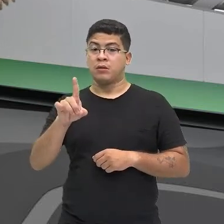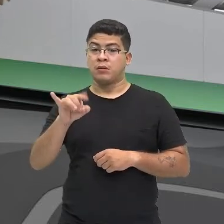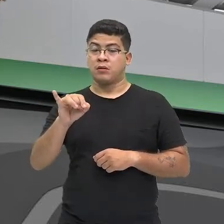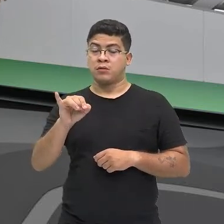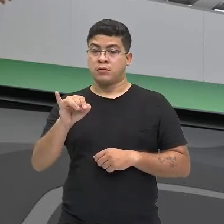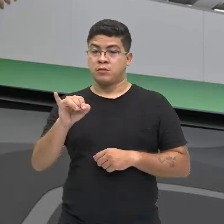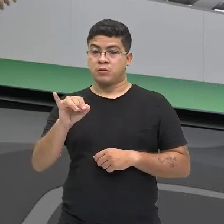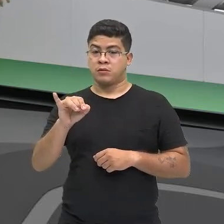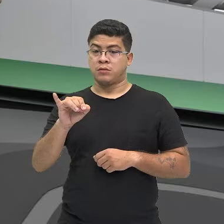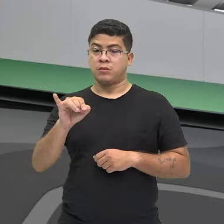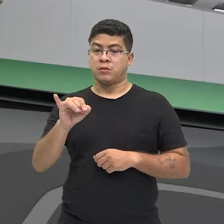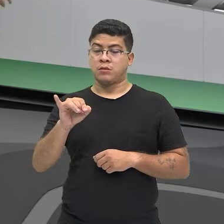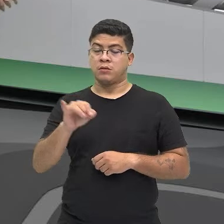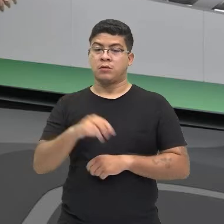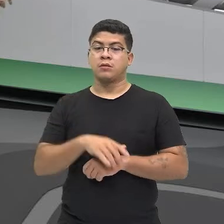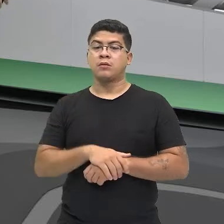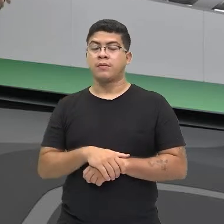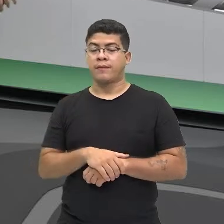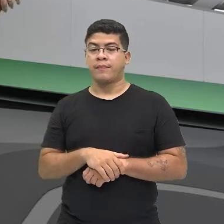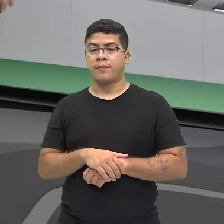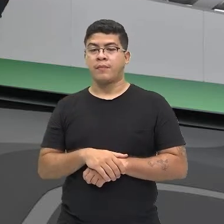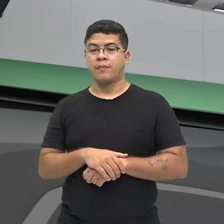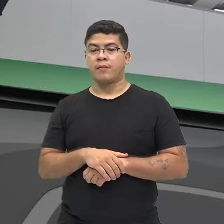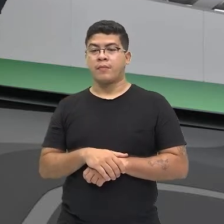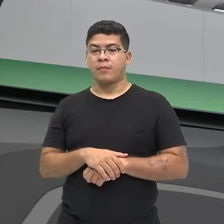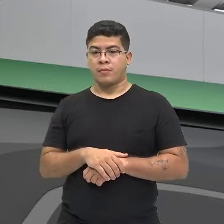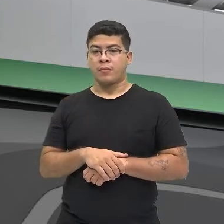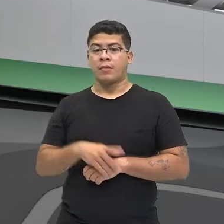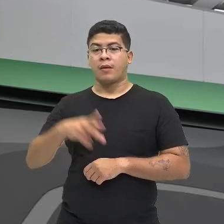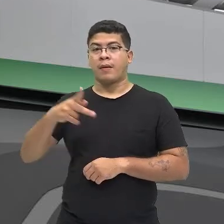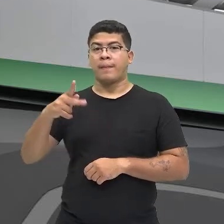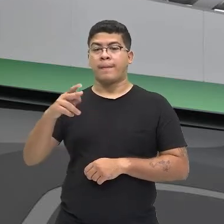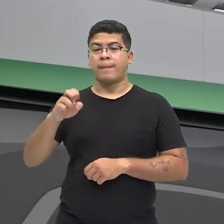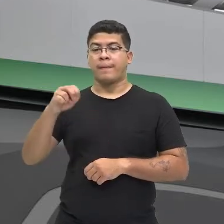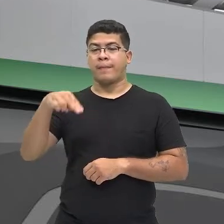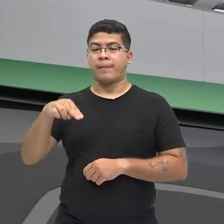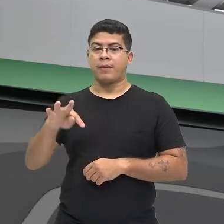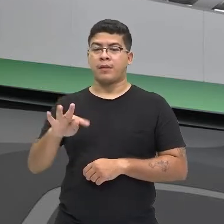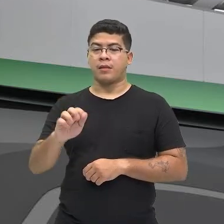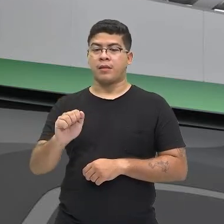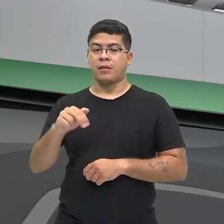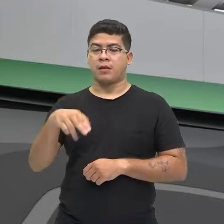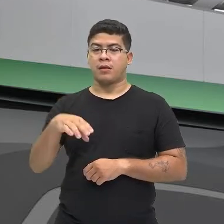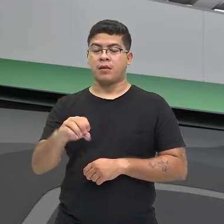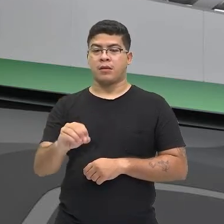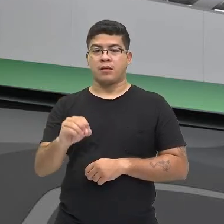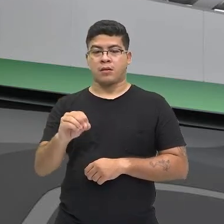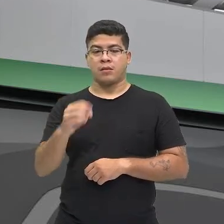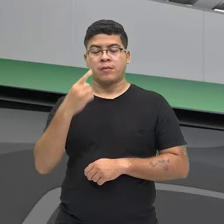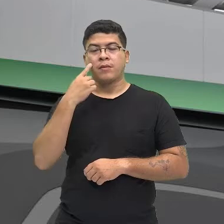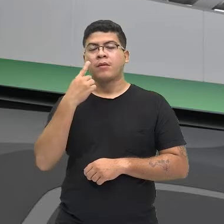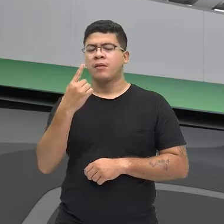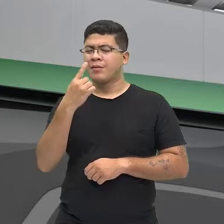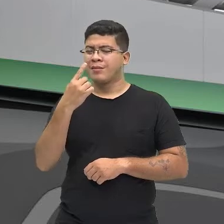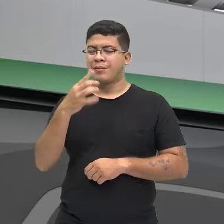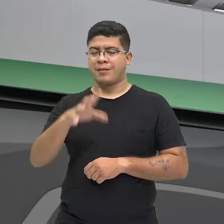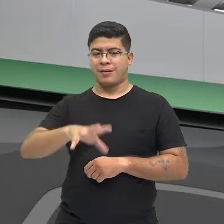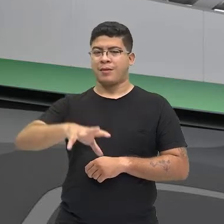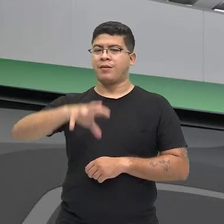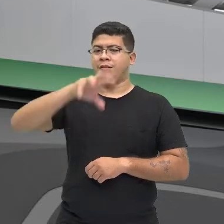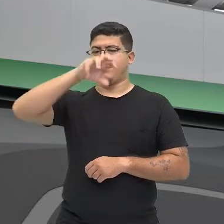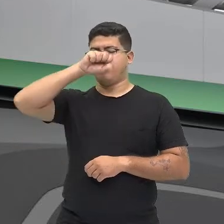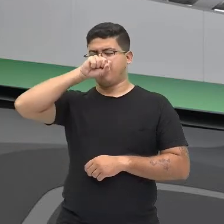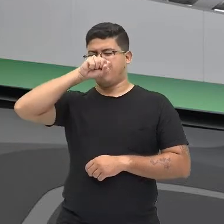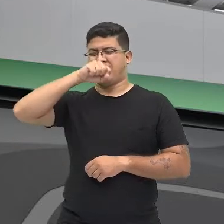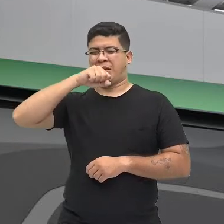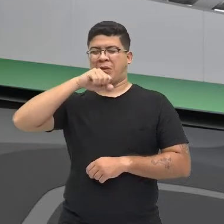1,5-diamino com 5 carbonos pentano. É esse cheiro de cadáver, esse cheiro de podre, para vocês terem uma